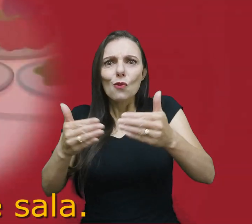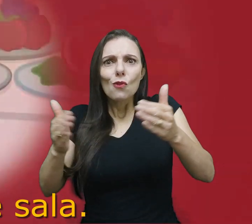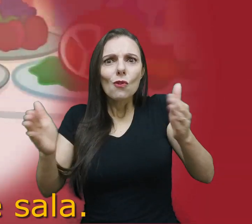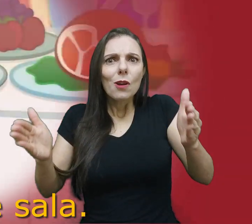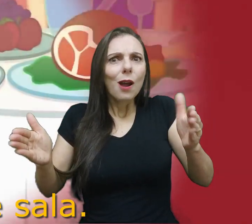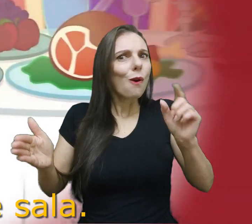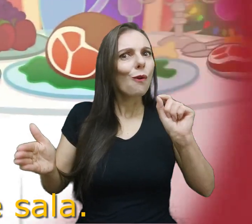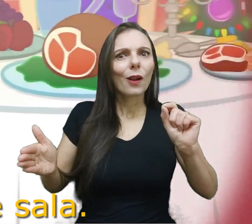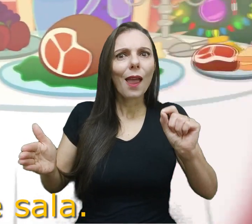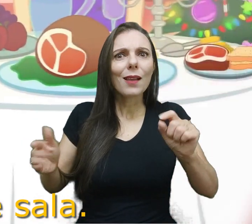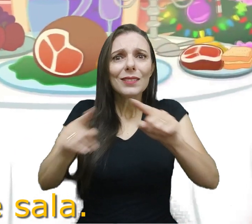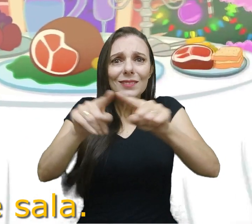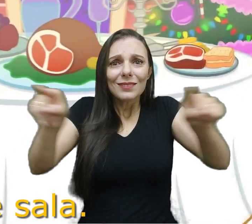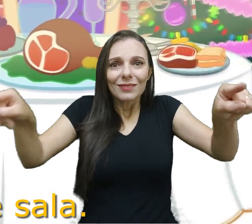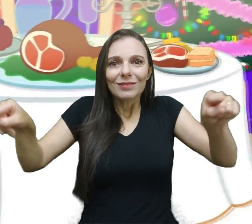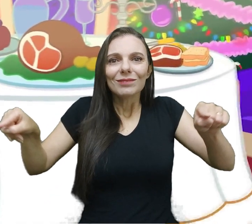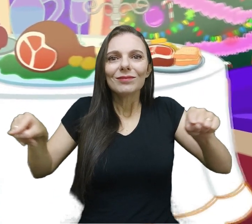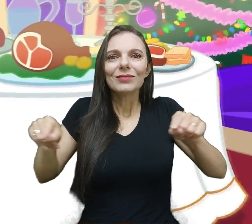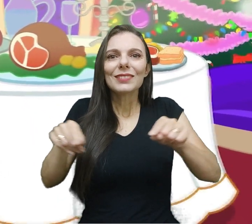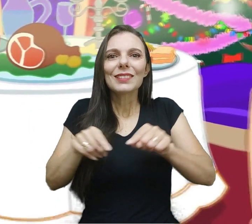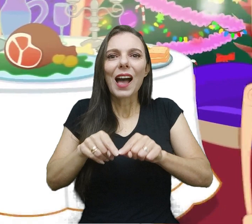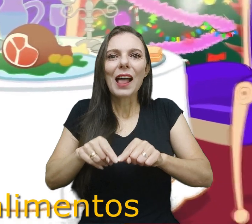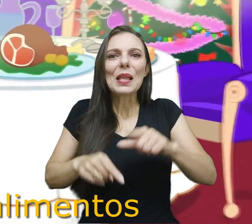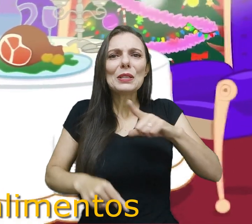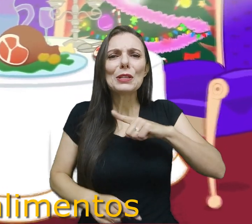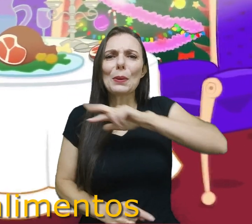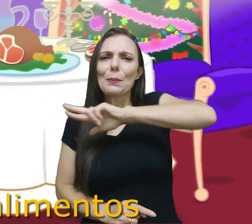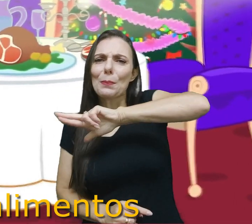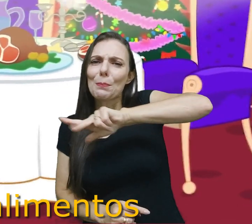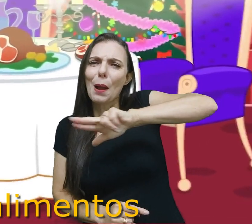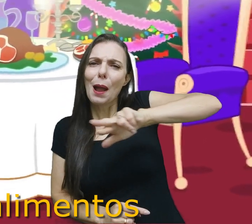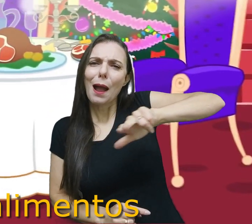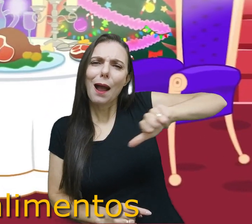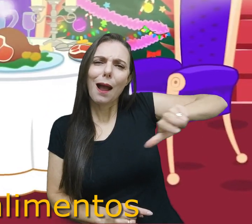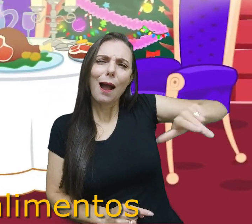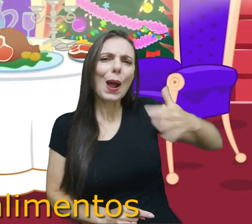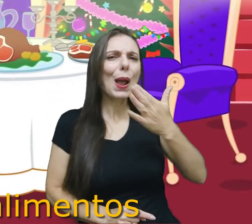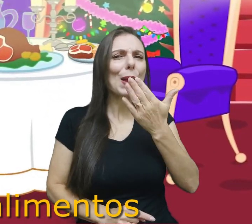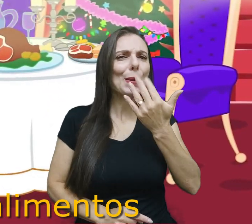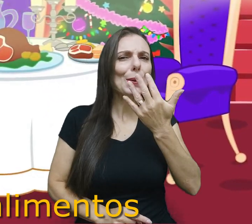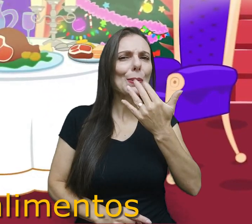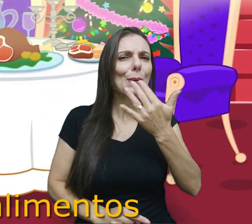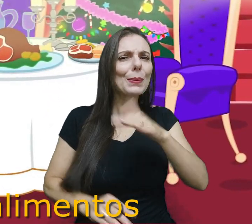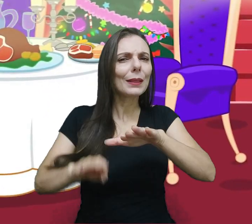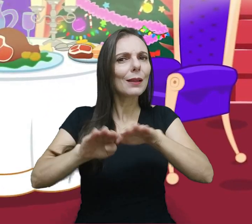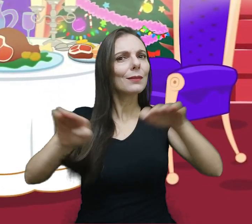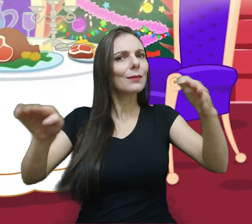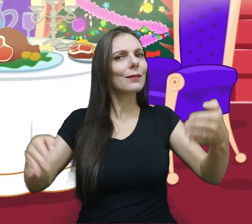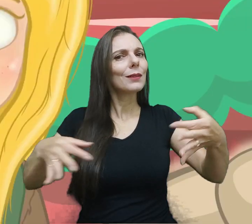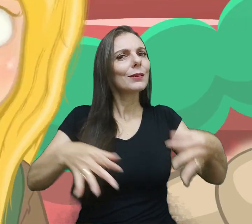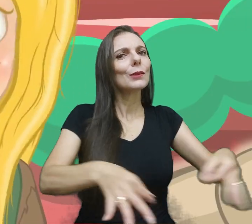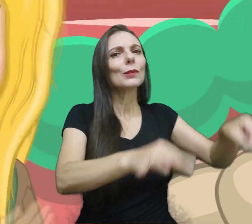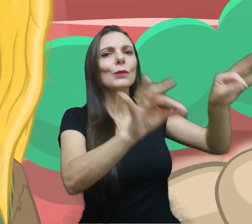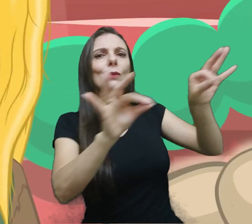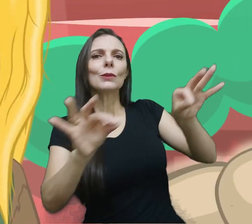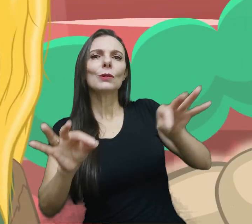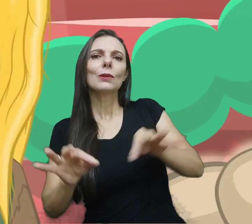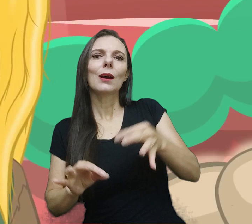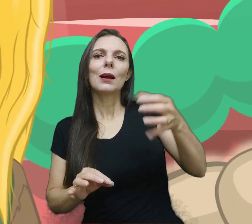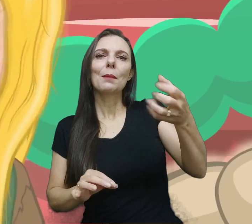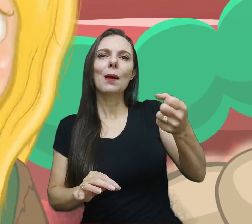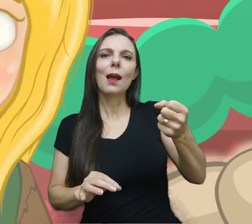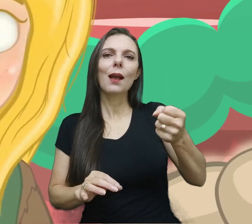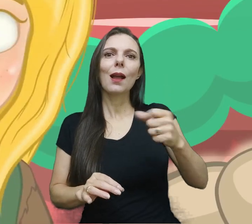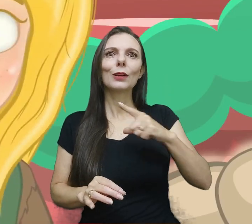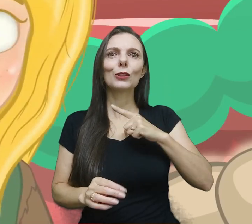Dentro havia uma grande sala. Havia todos os tipos de alimentos sobre uma mesa com uma